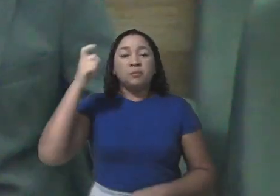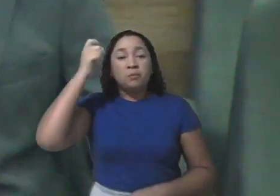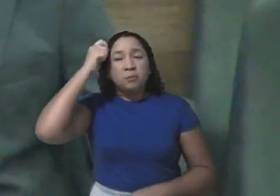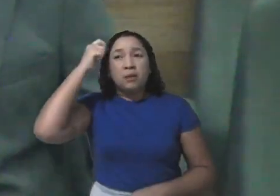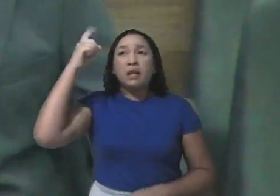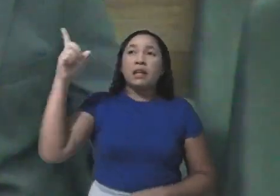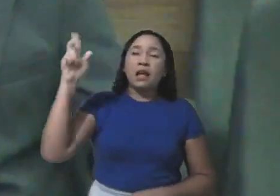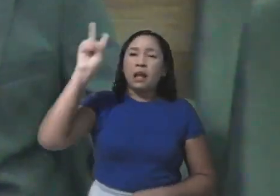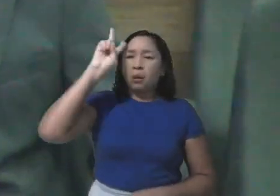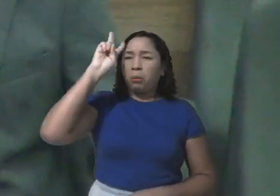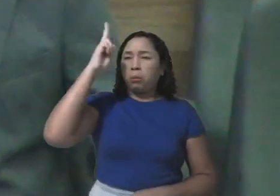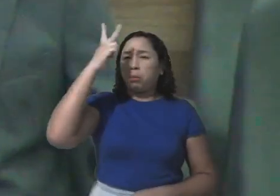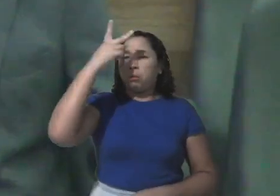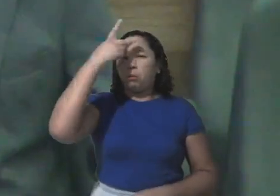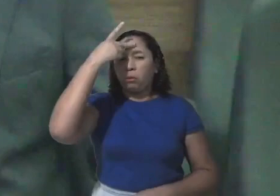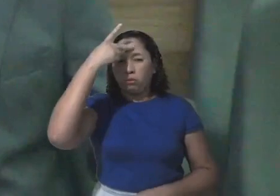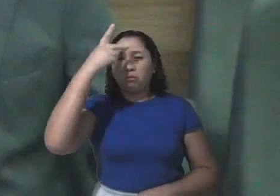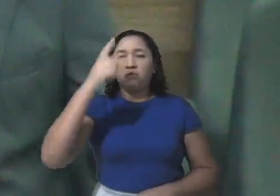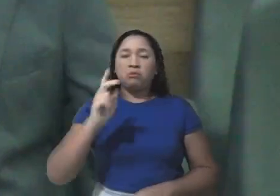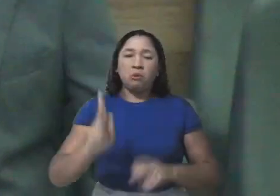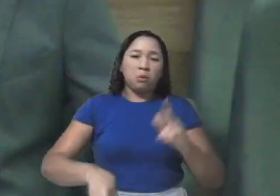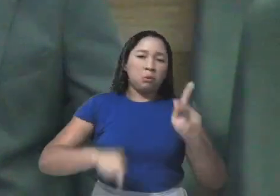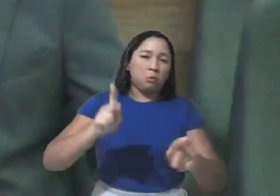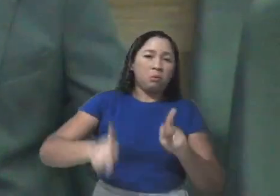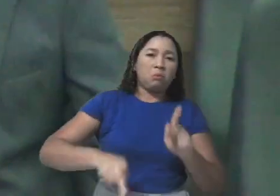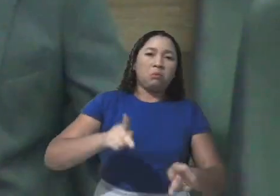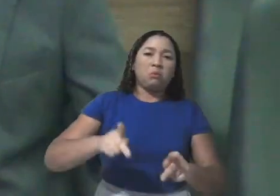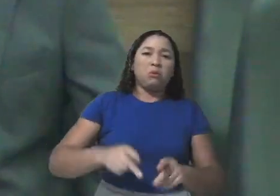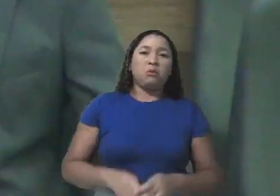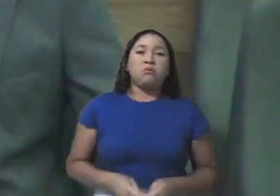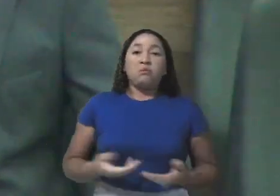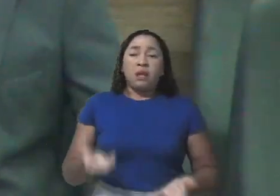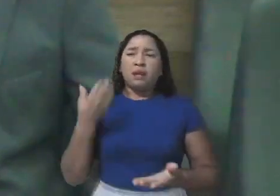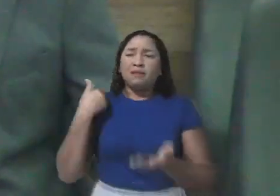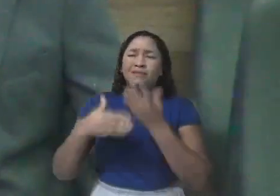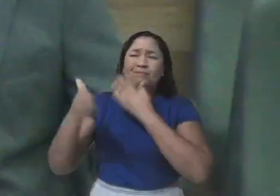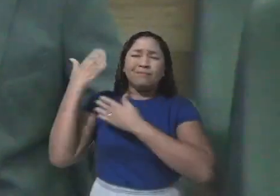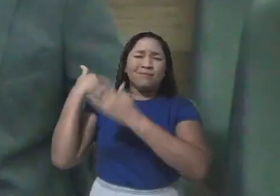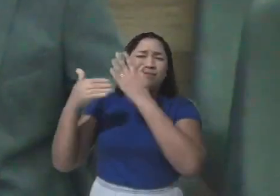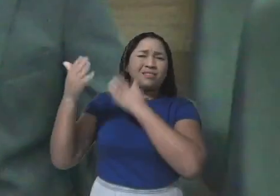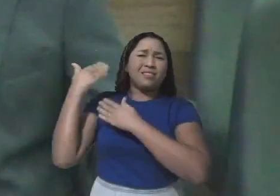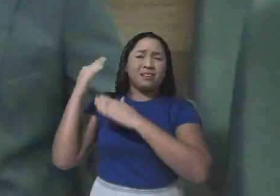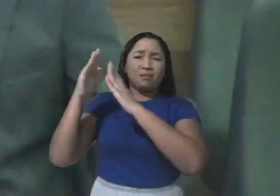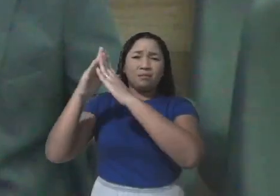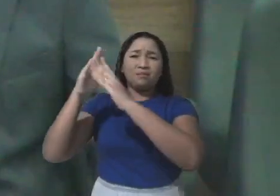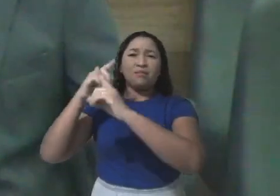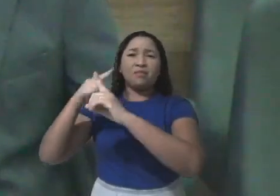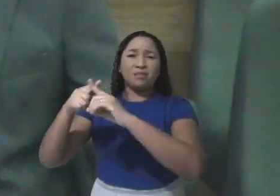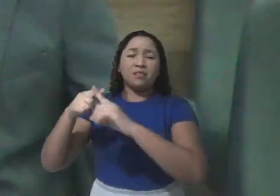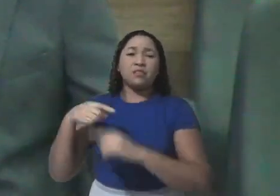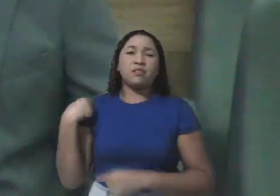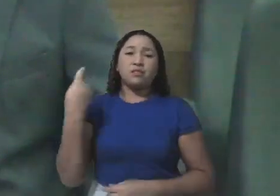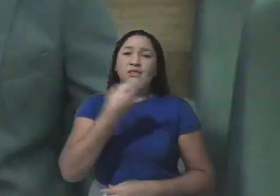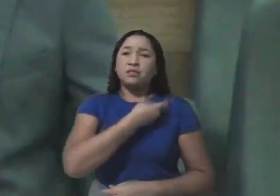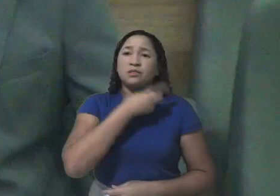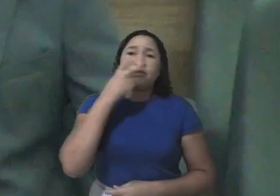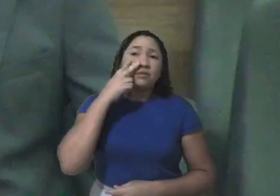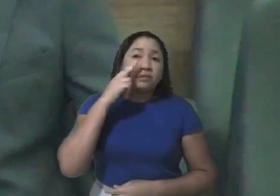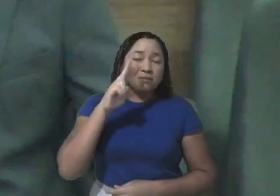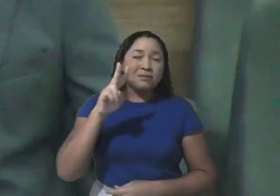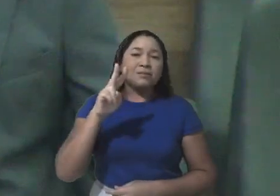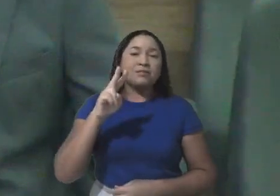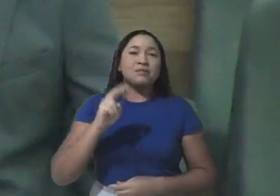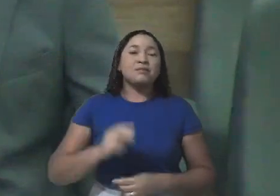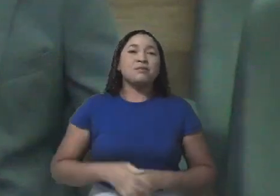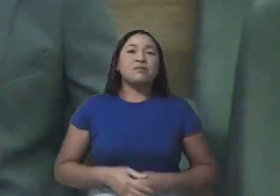aí, meus irmãos. Desde a época da igreja primitiva, nós vimos lá em 2 Tessalonicenses a necessidade que Paulo